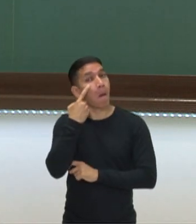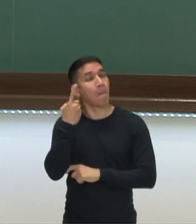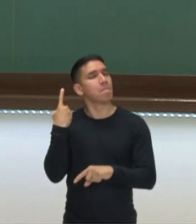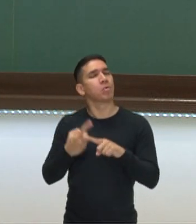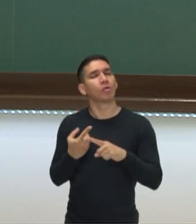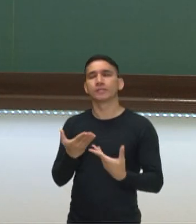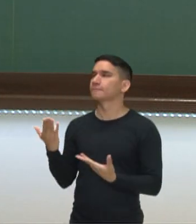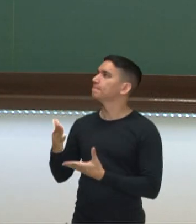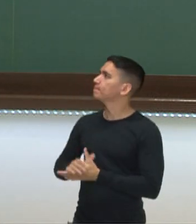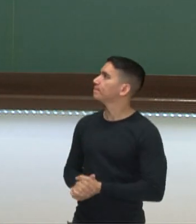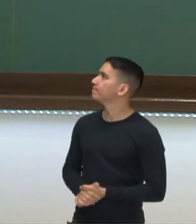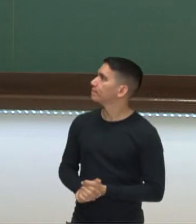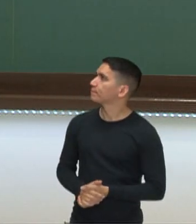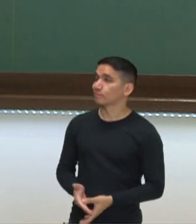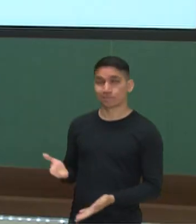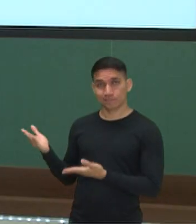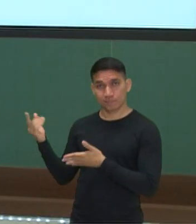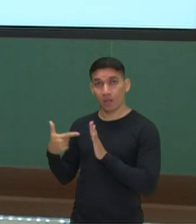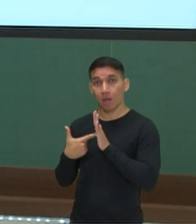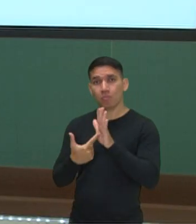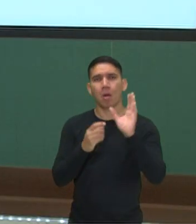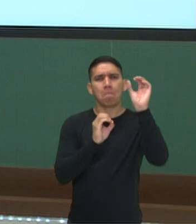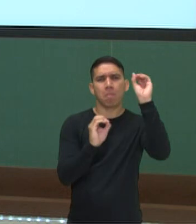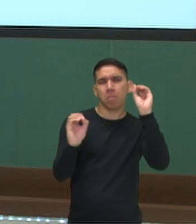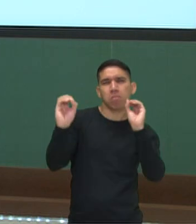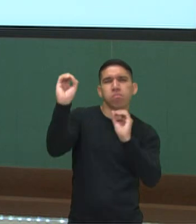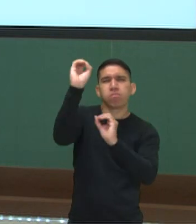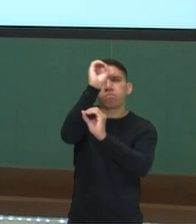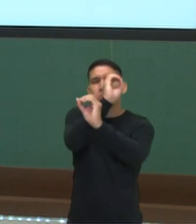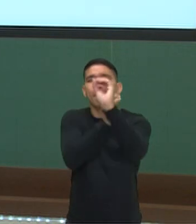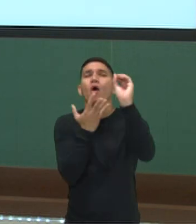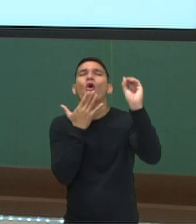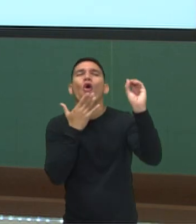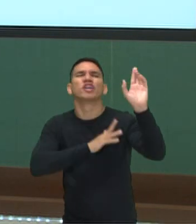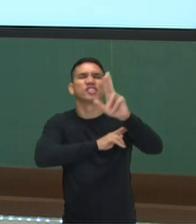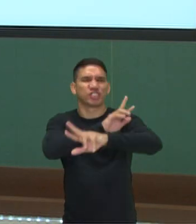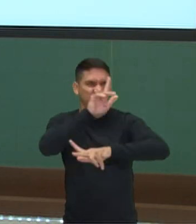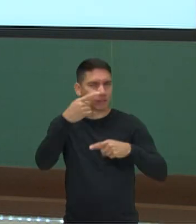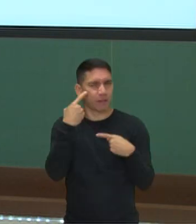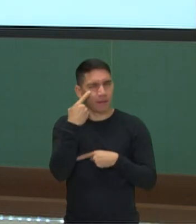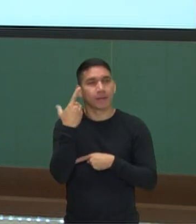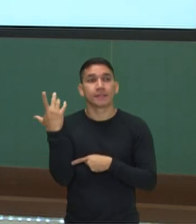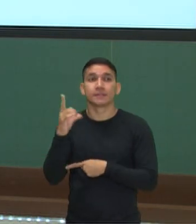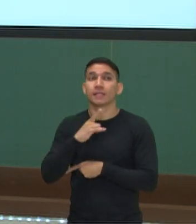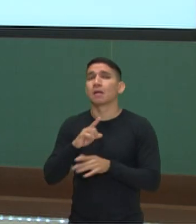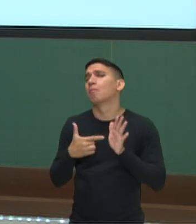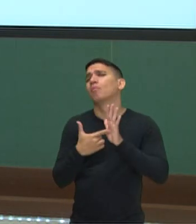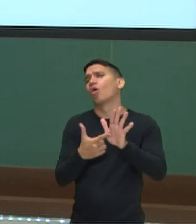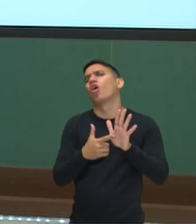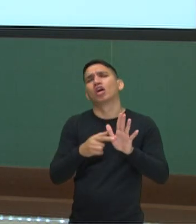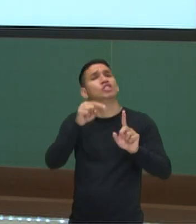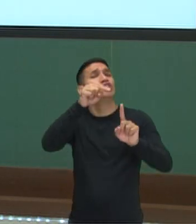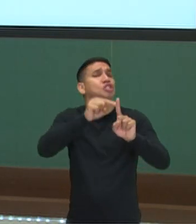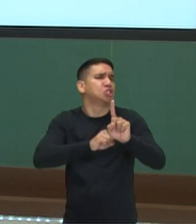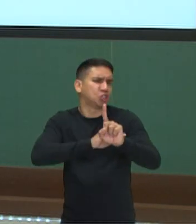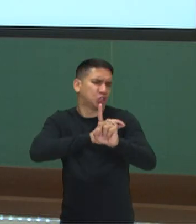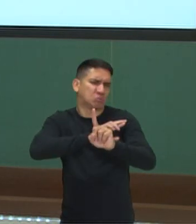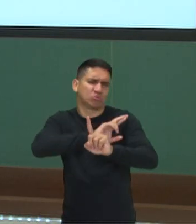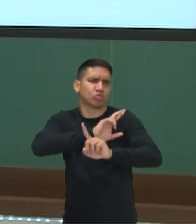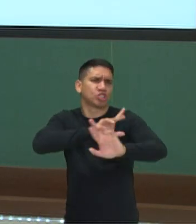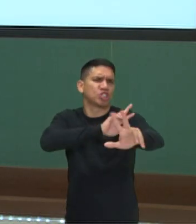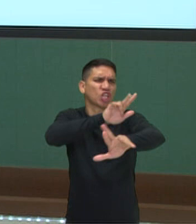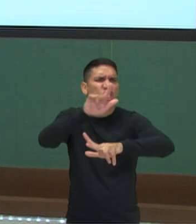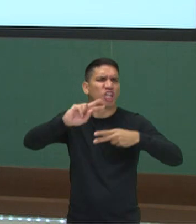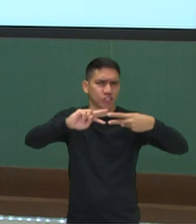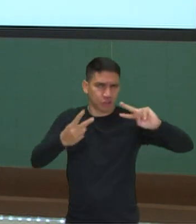esse esqueminha aqui. Aqui nós temos bolinhas de cores diferentes, representando espécies